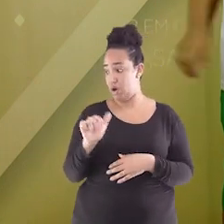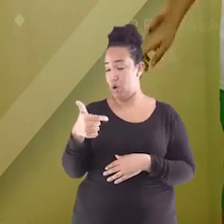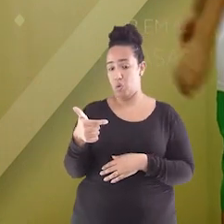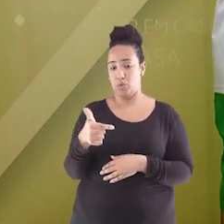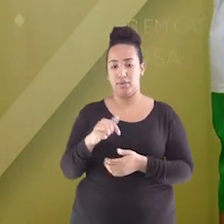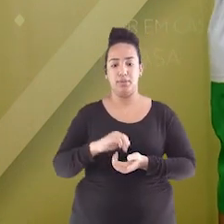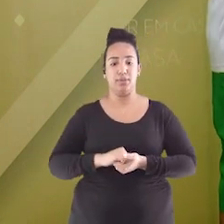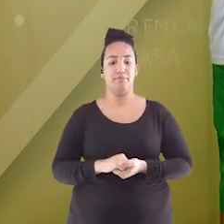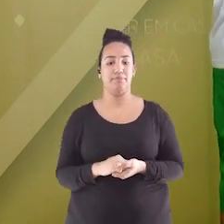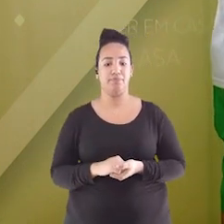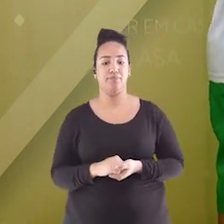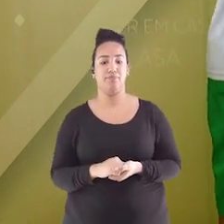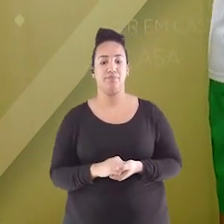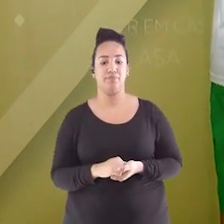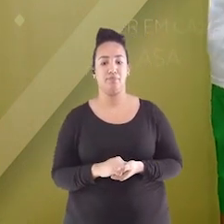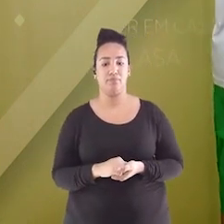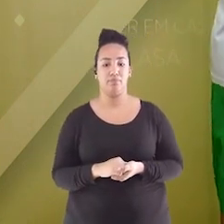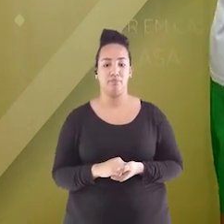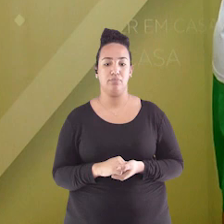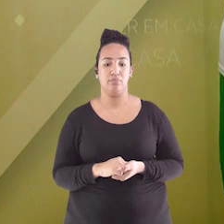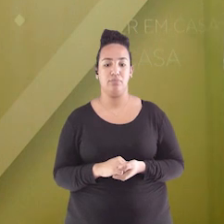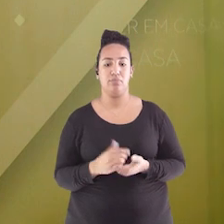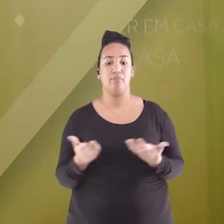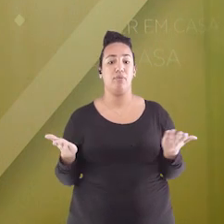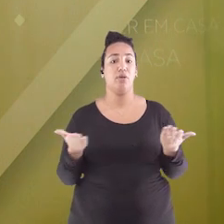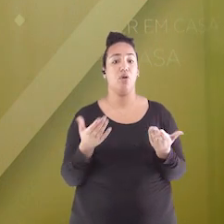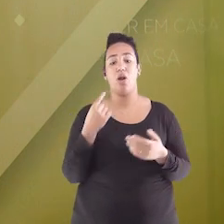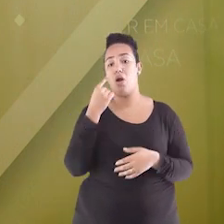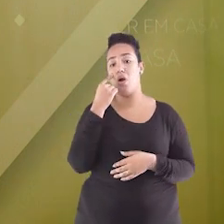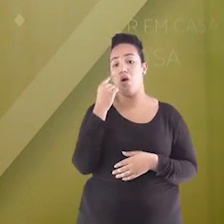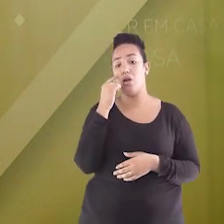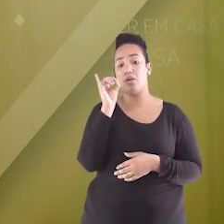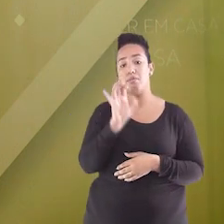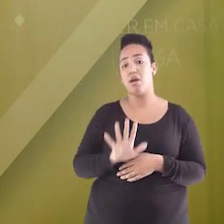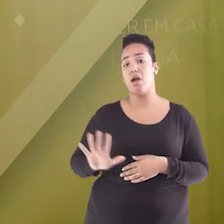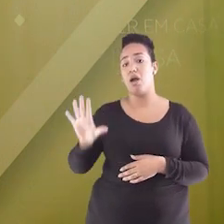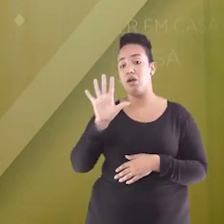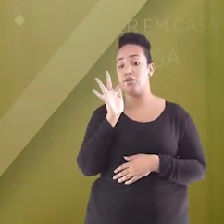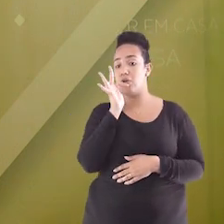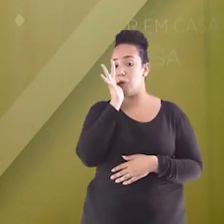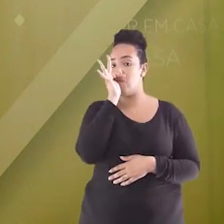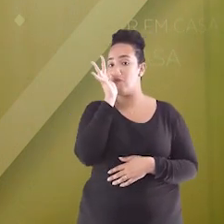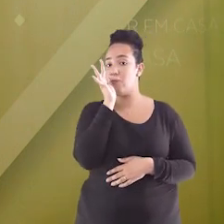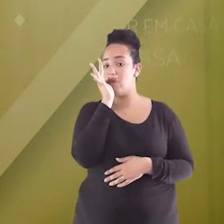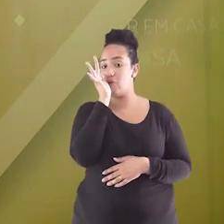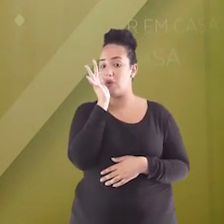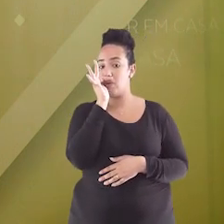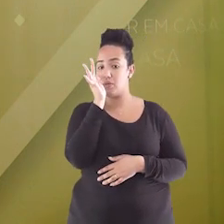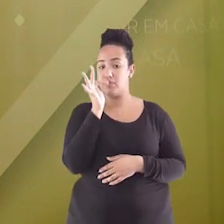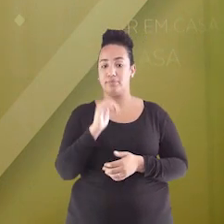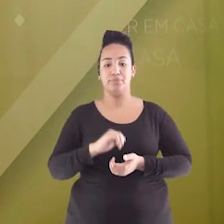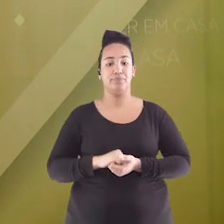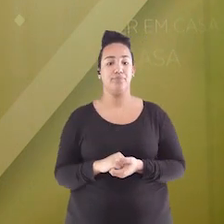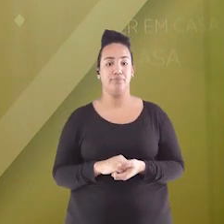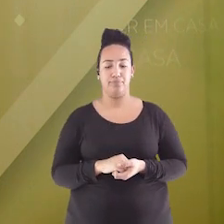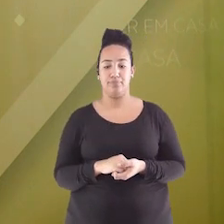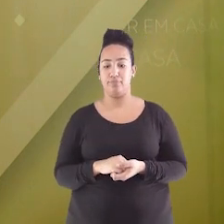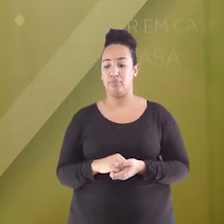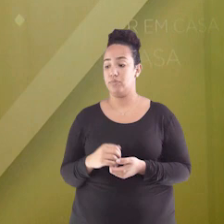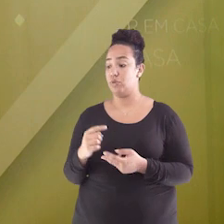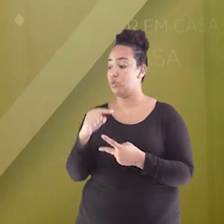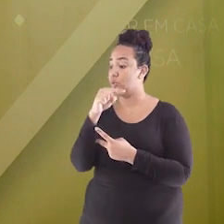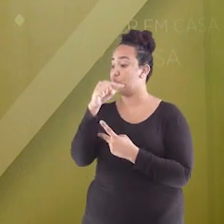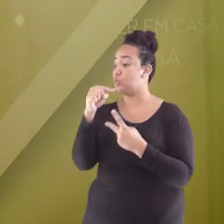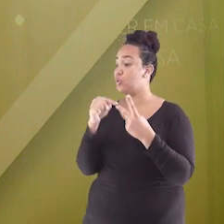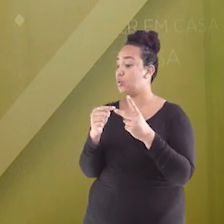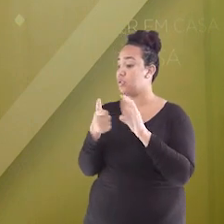outra imagem? Então vamos lá, hein? Mas preparando a agora imagem. É uma rosa. A flor rosa. Me dê